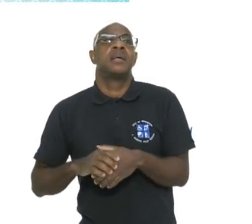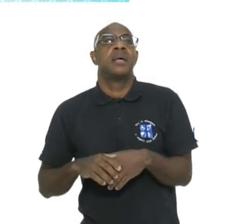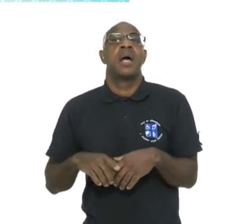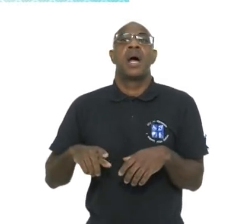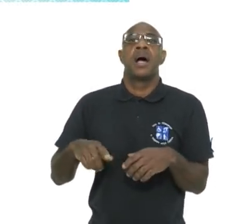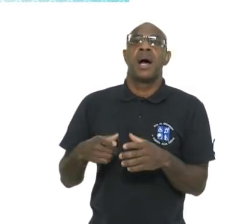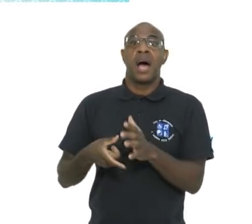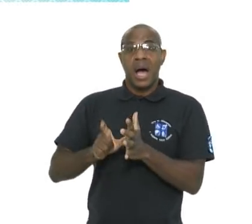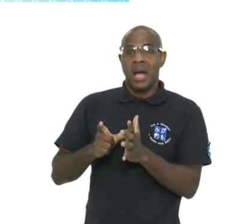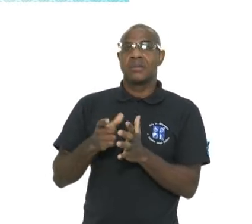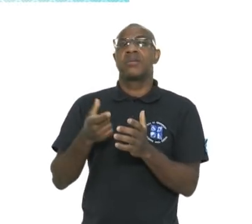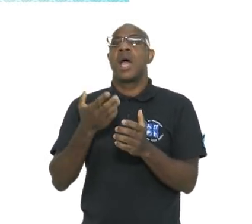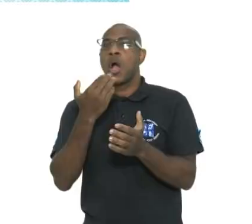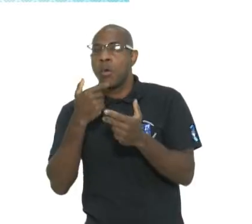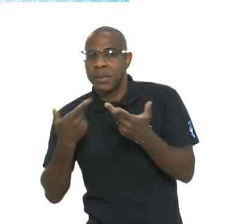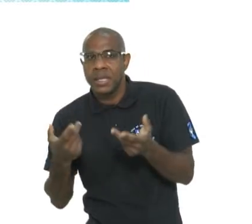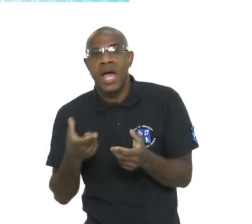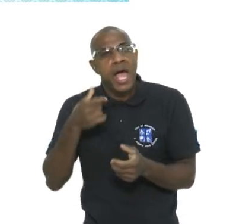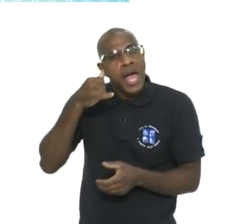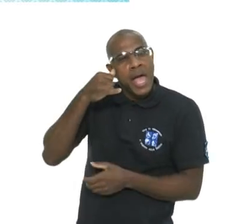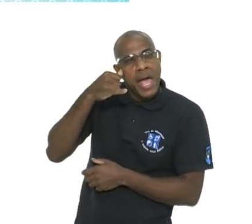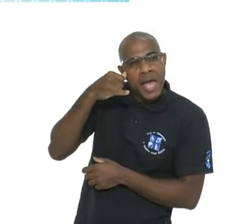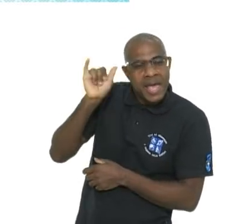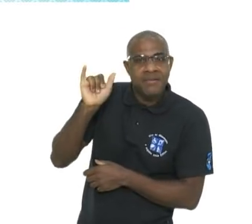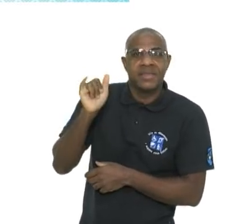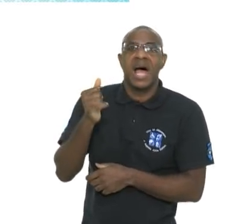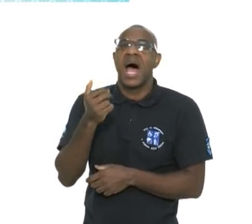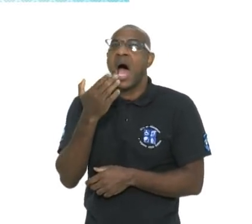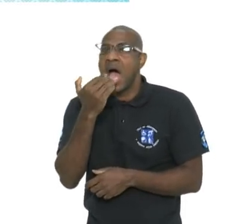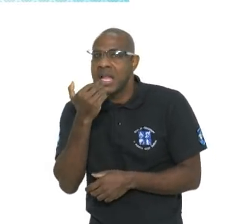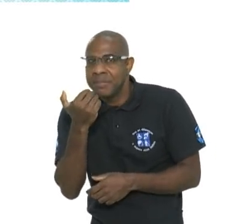das refeições, evitar comer alimentos